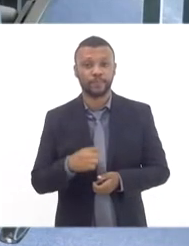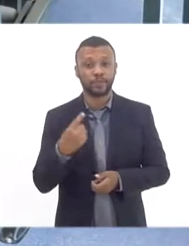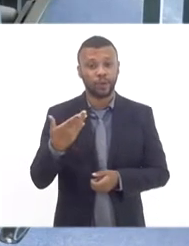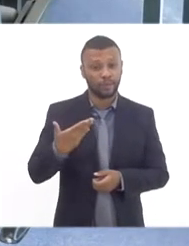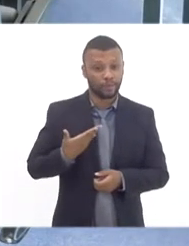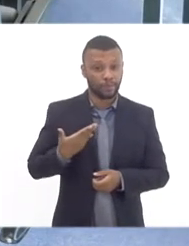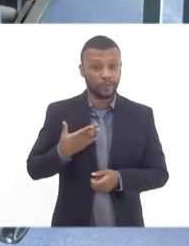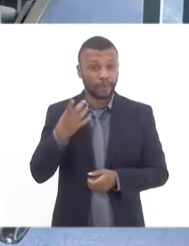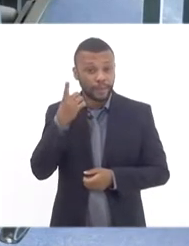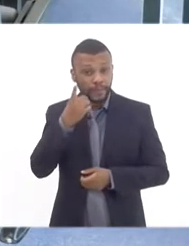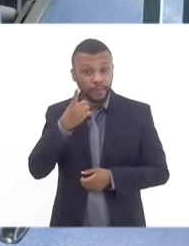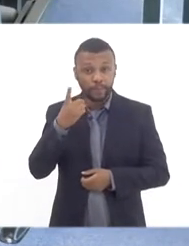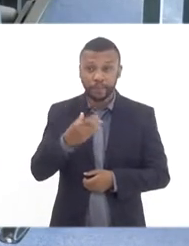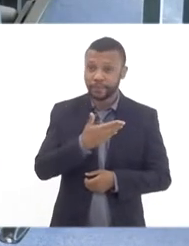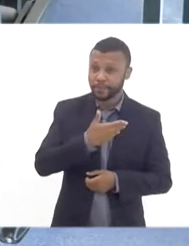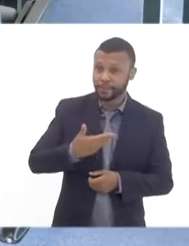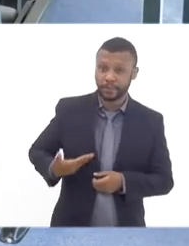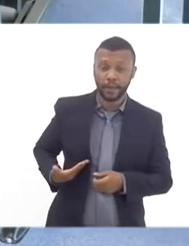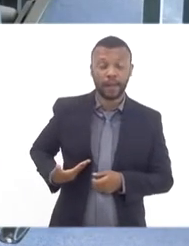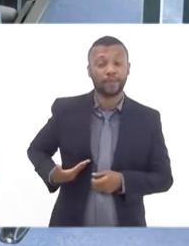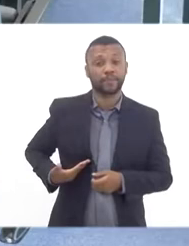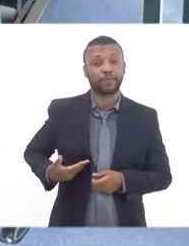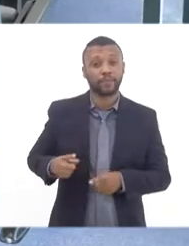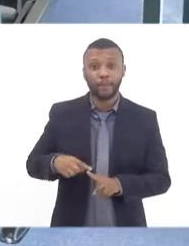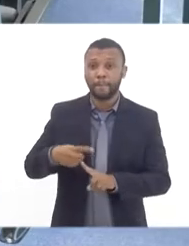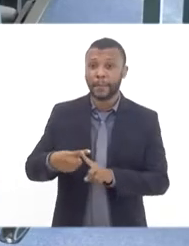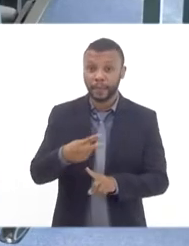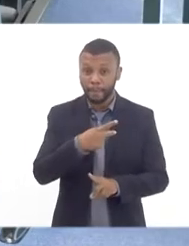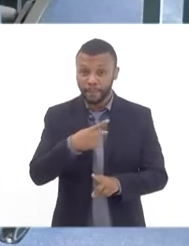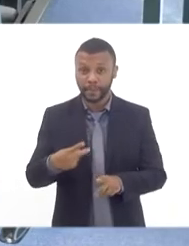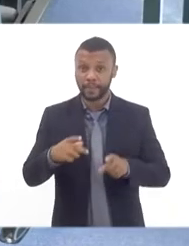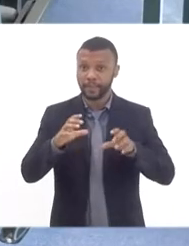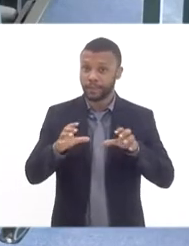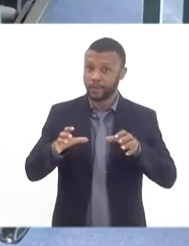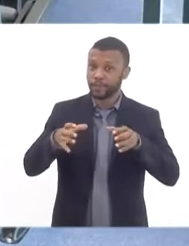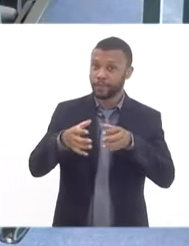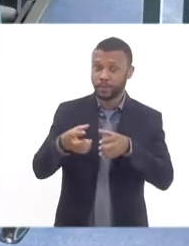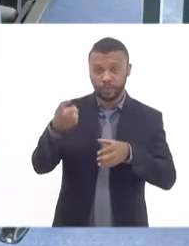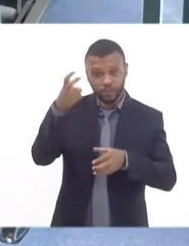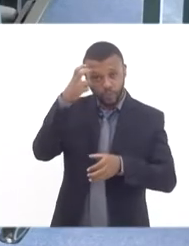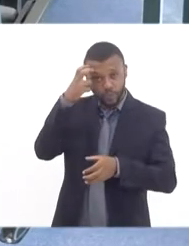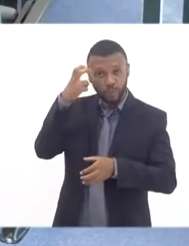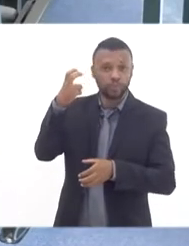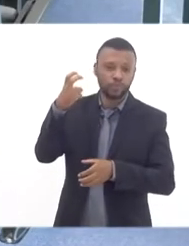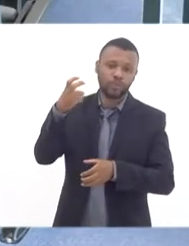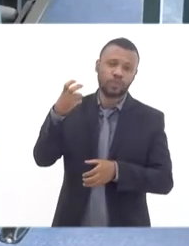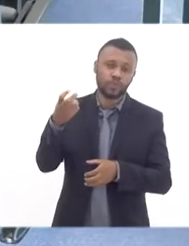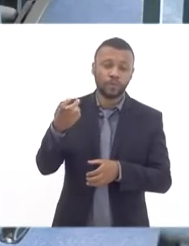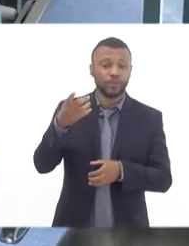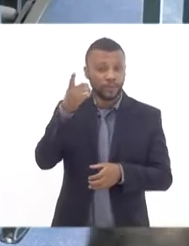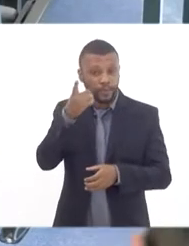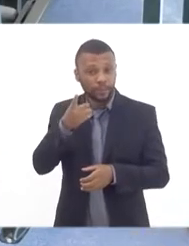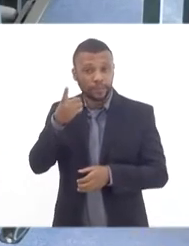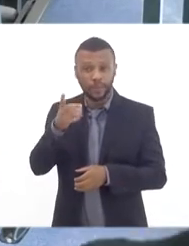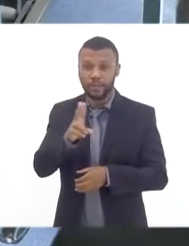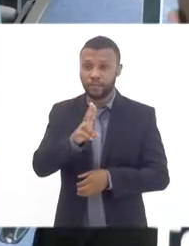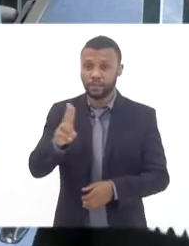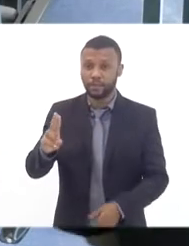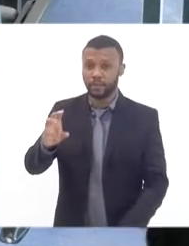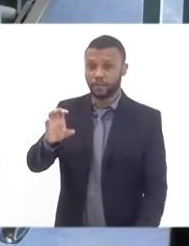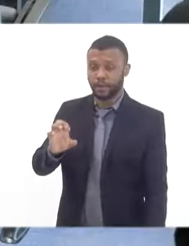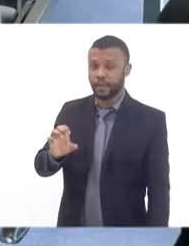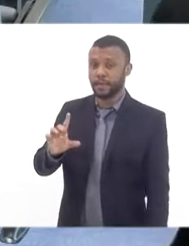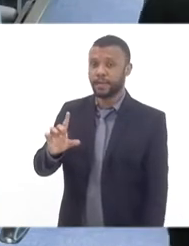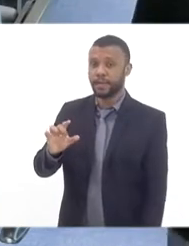estadual e presidente da Comissão de Cultura, o deputado Eliomar Coelho, por favor.